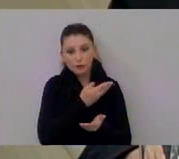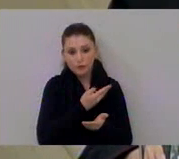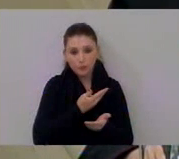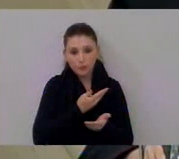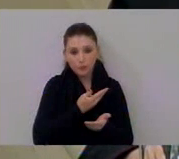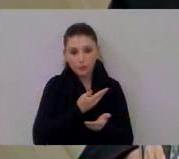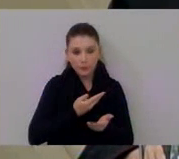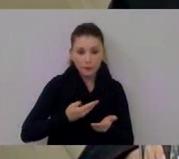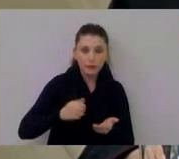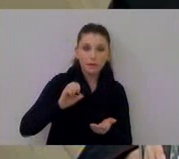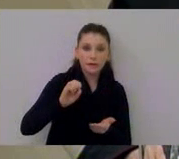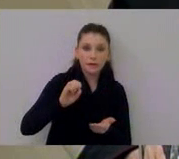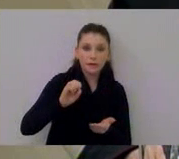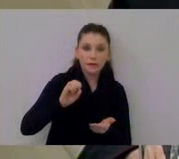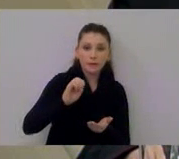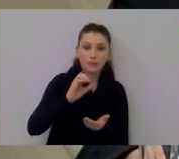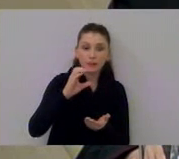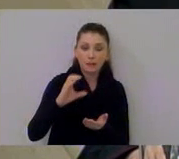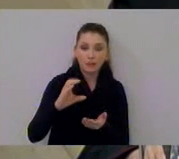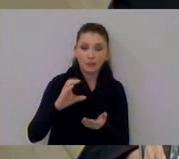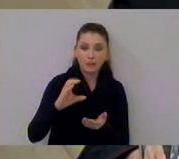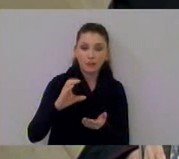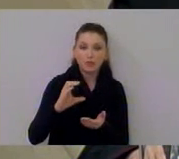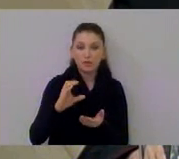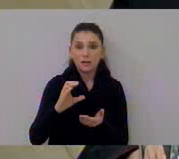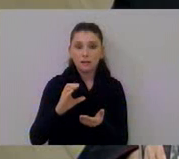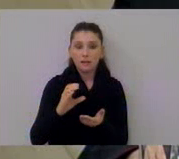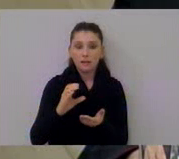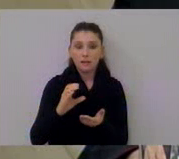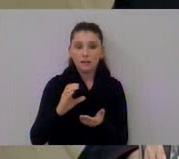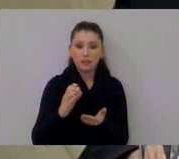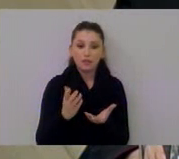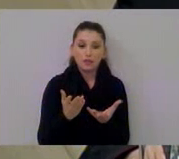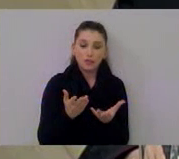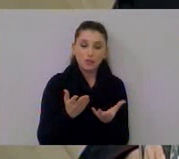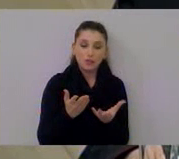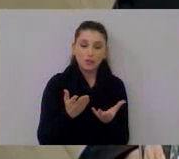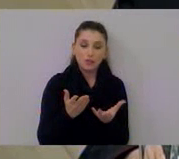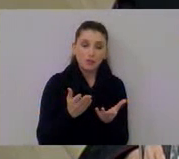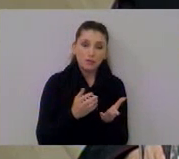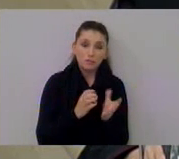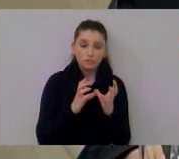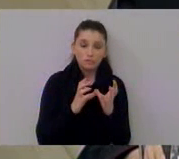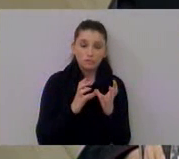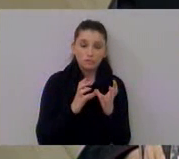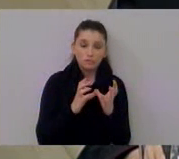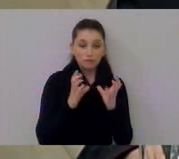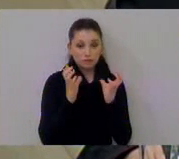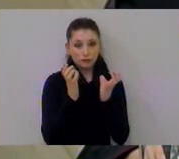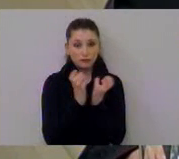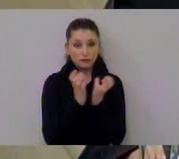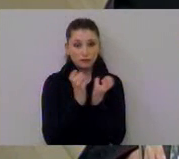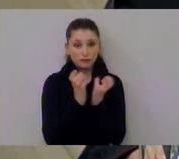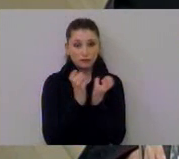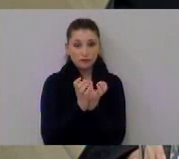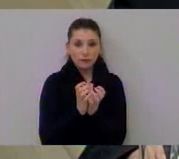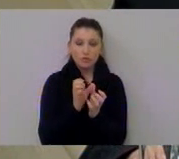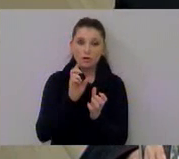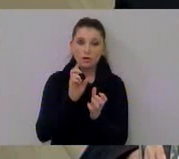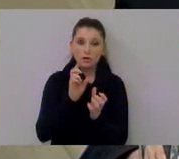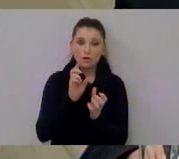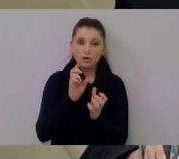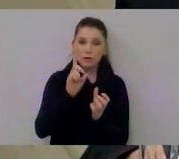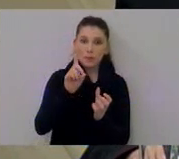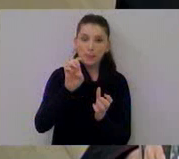Santa Catarina, bem como ao Departamento Estadual de Infraestrutura,